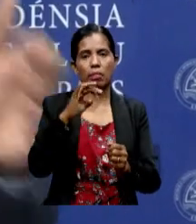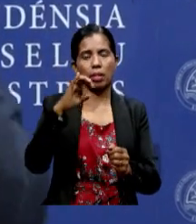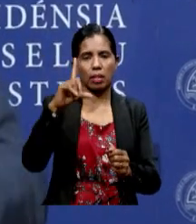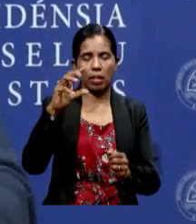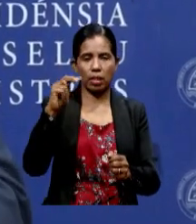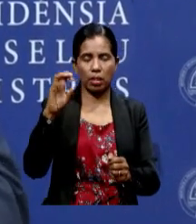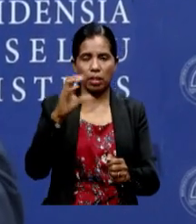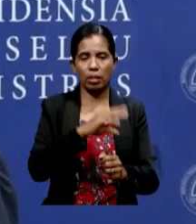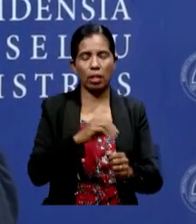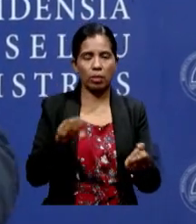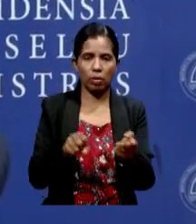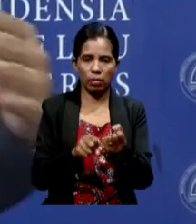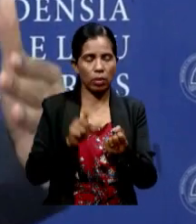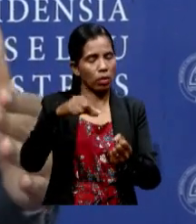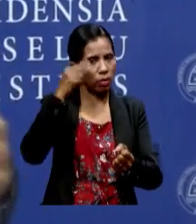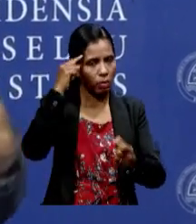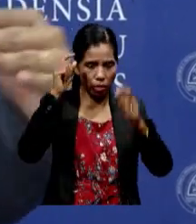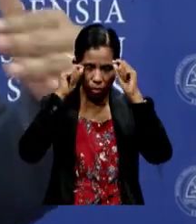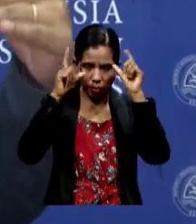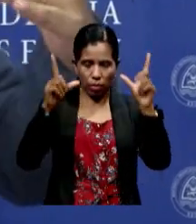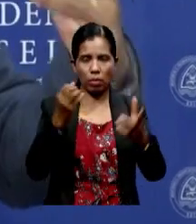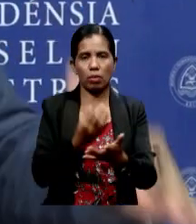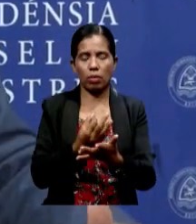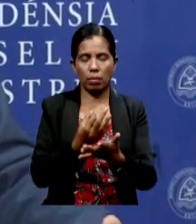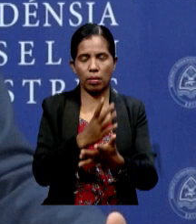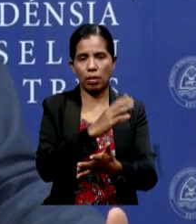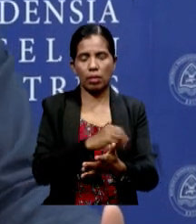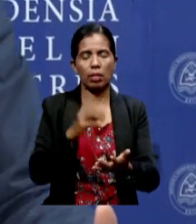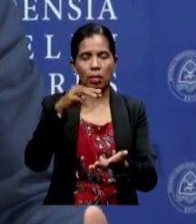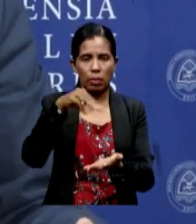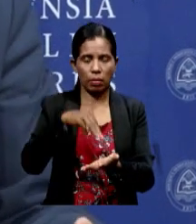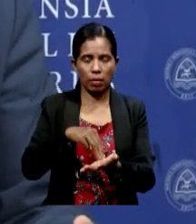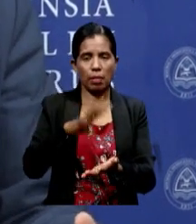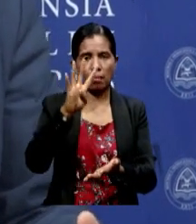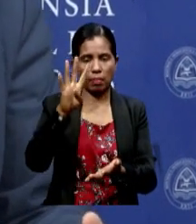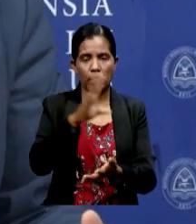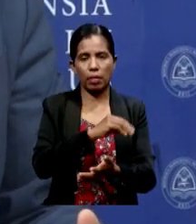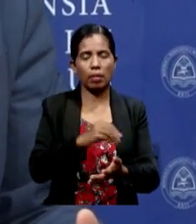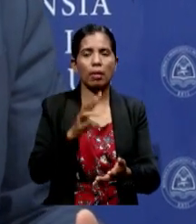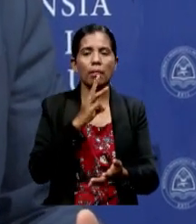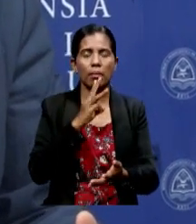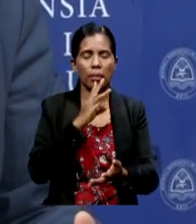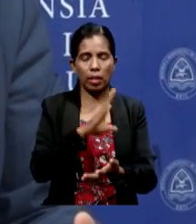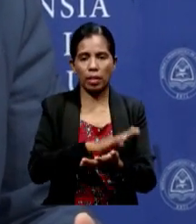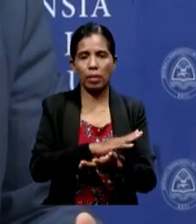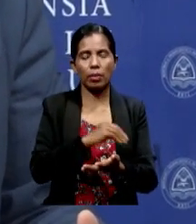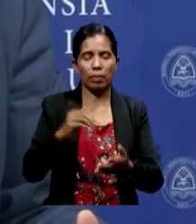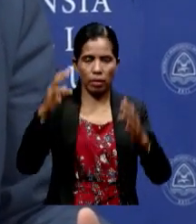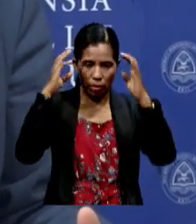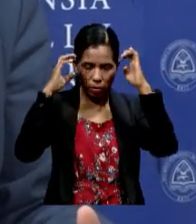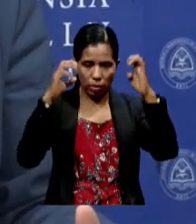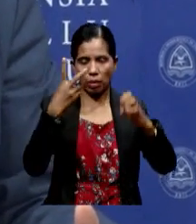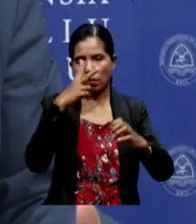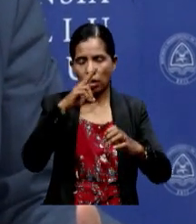Corporation a tu apoia governo Timor Leste orçamento to con hatresin hod investe e gestor B no educação. Liliu atu